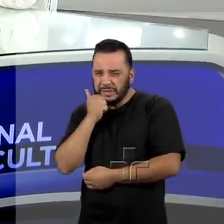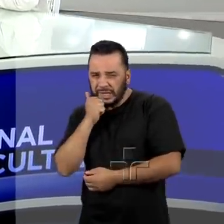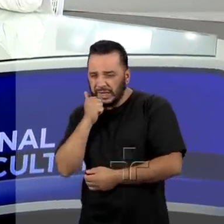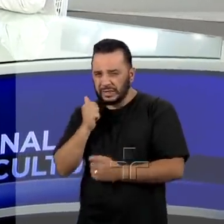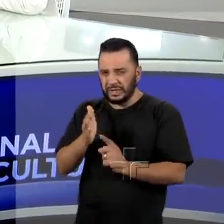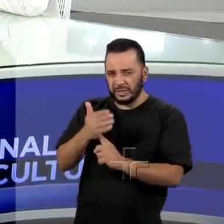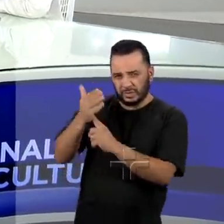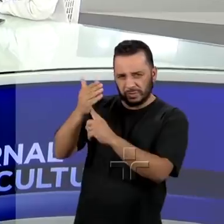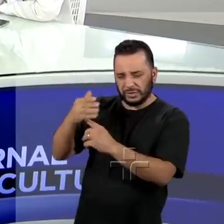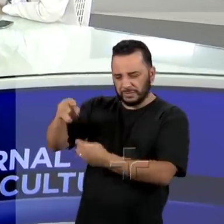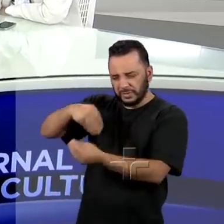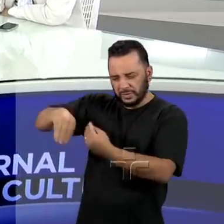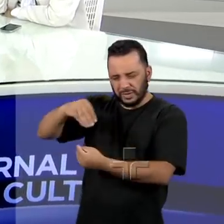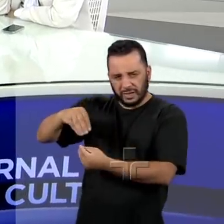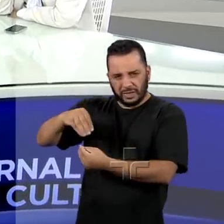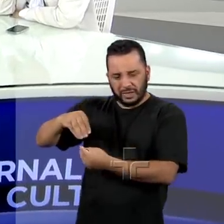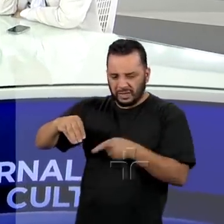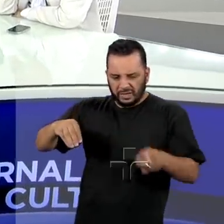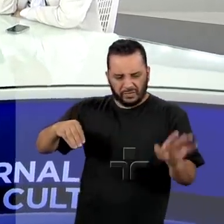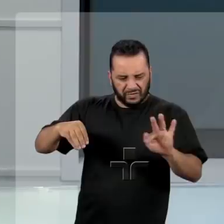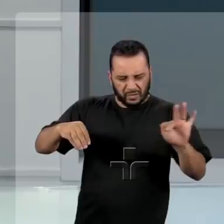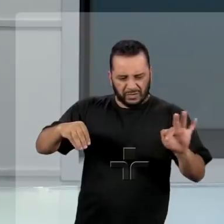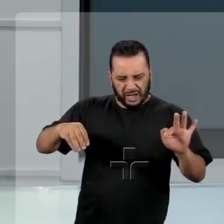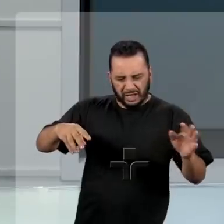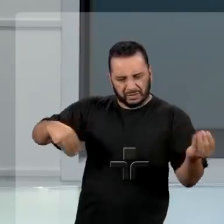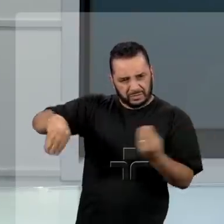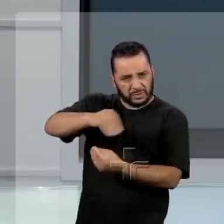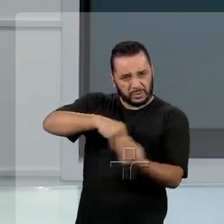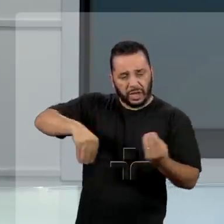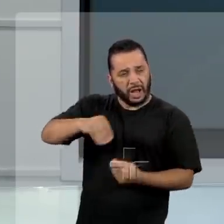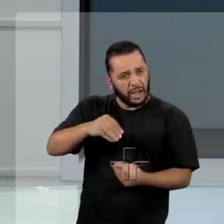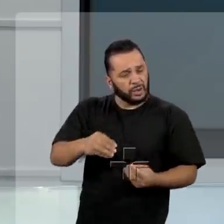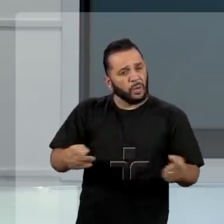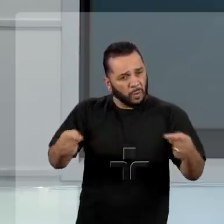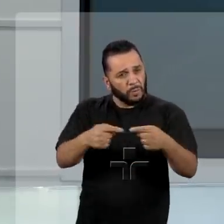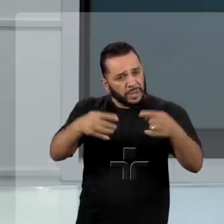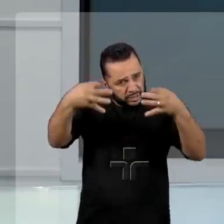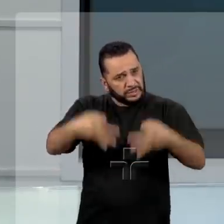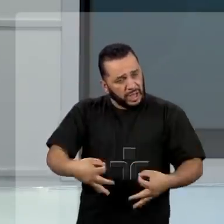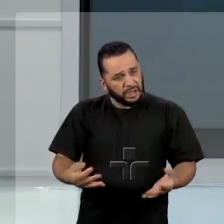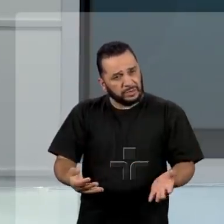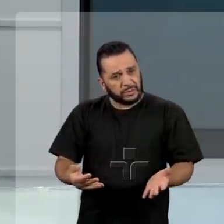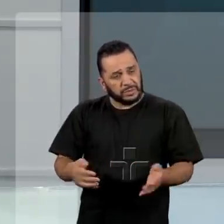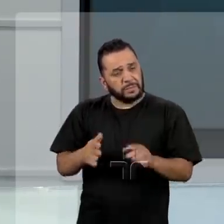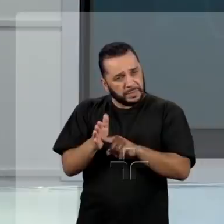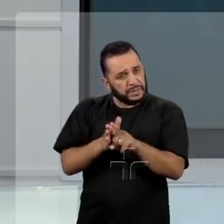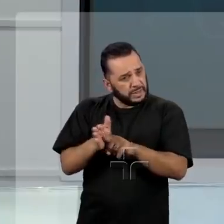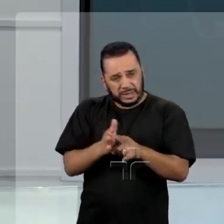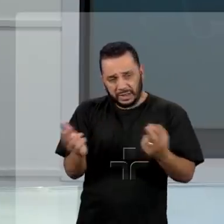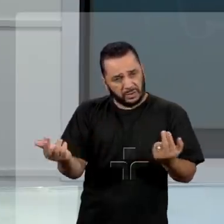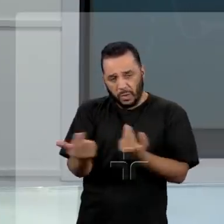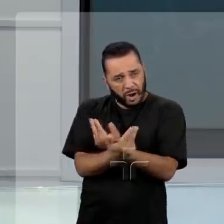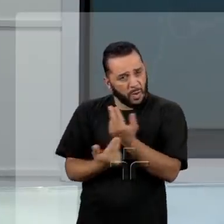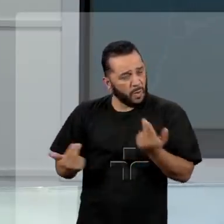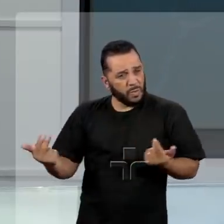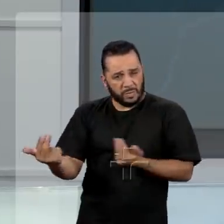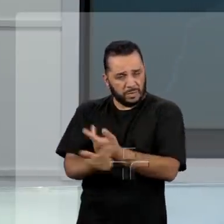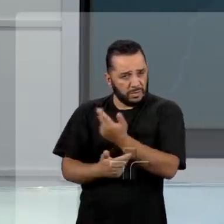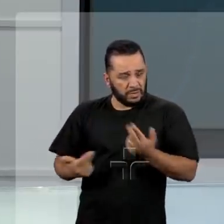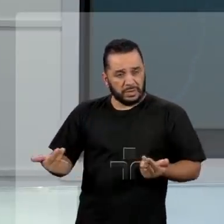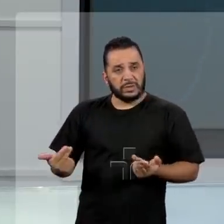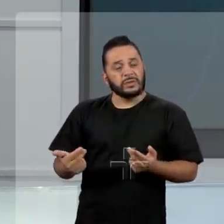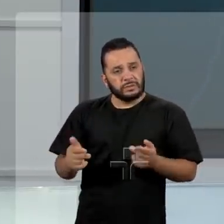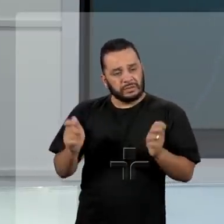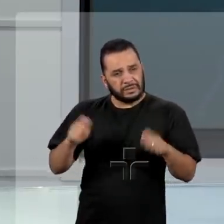com ensino superior, pesquisa, que são comuns e que dialogam e que, enfim, são a mesma coisa. Além do que vai trazer uma